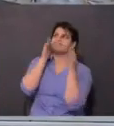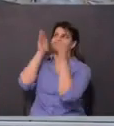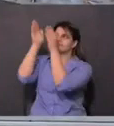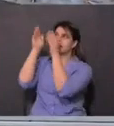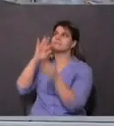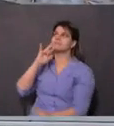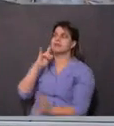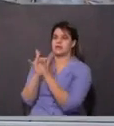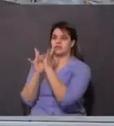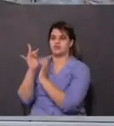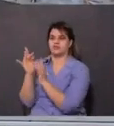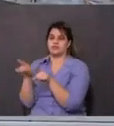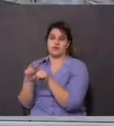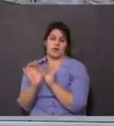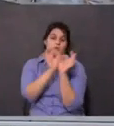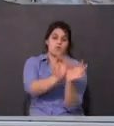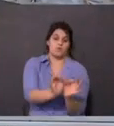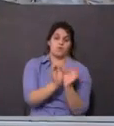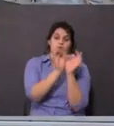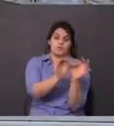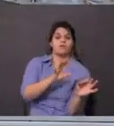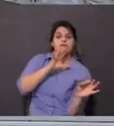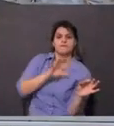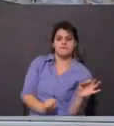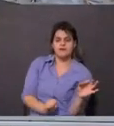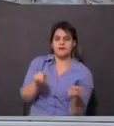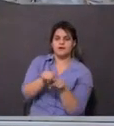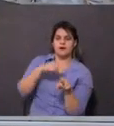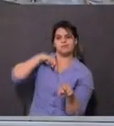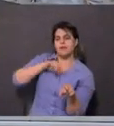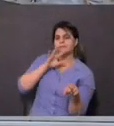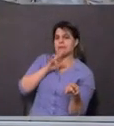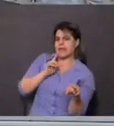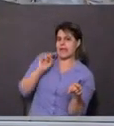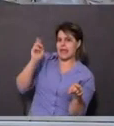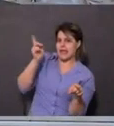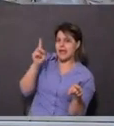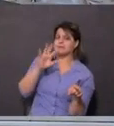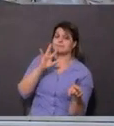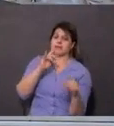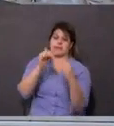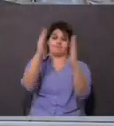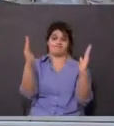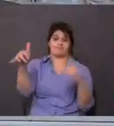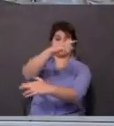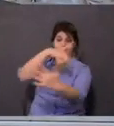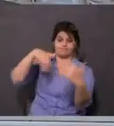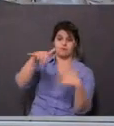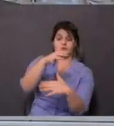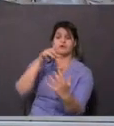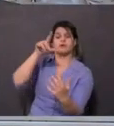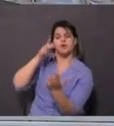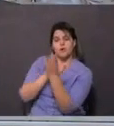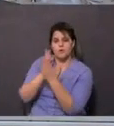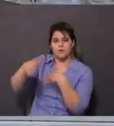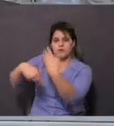que cuida do seu filho, e como mãe, Igreja e mãe da Igreja, continuará